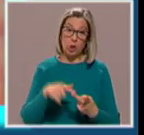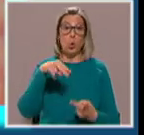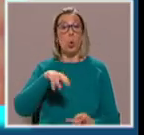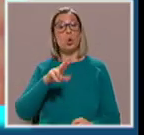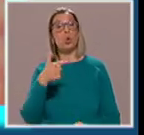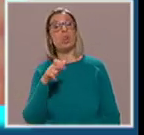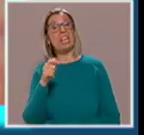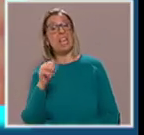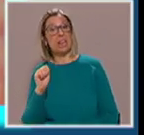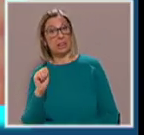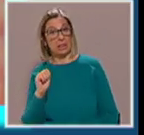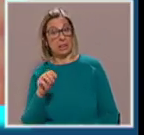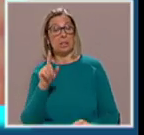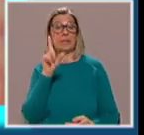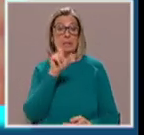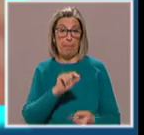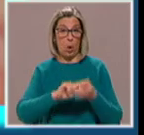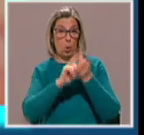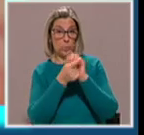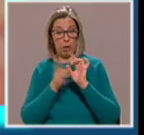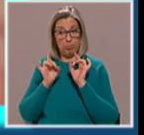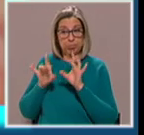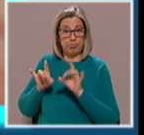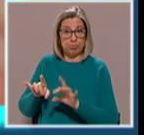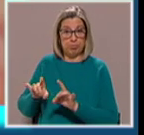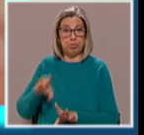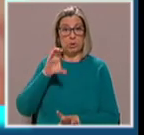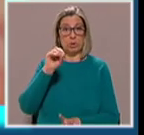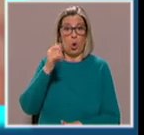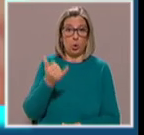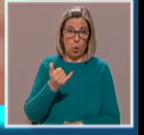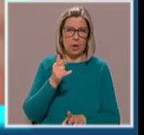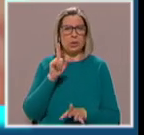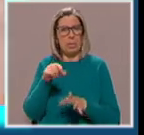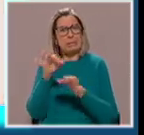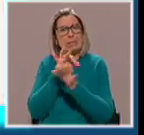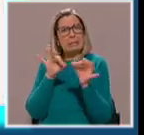das células o dióxido de carbono e outros produtos de excreção.